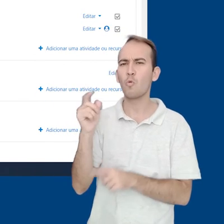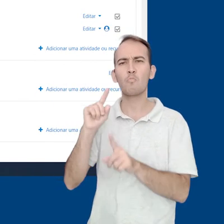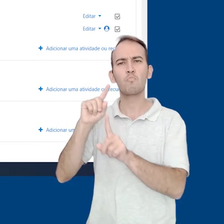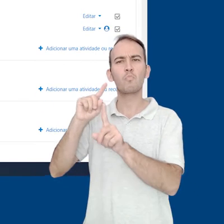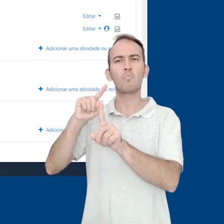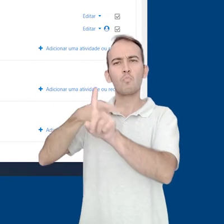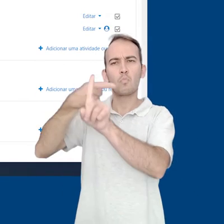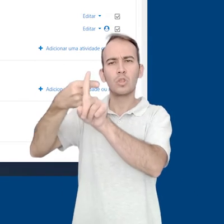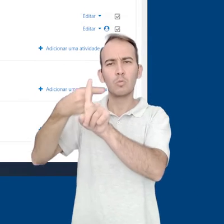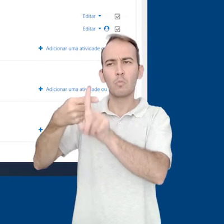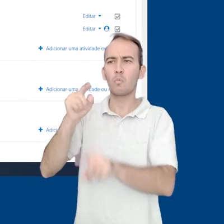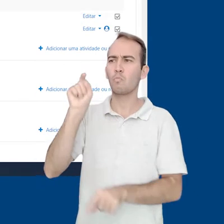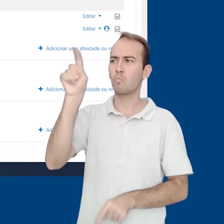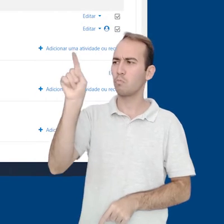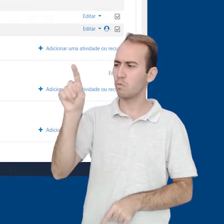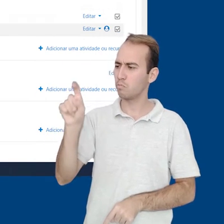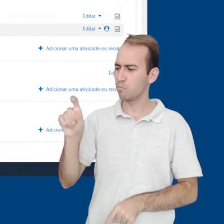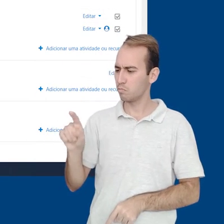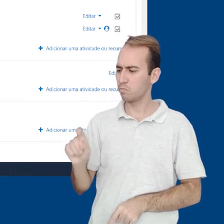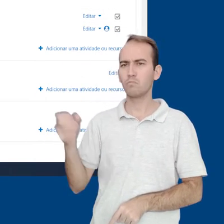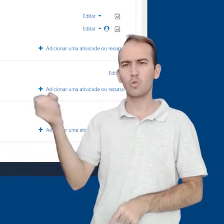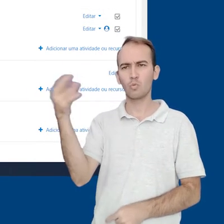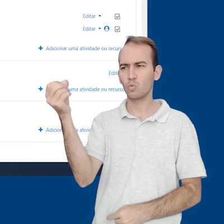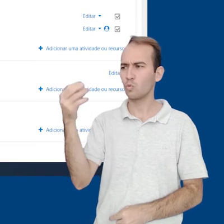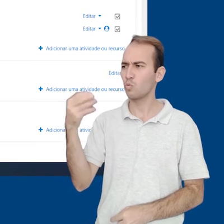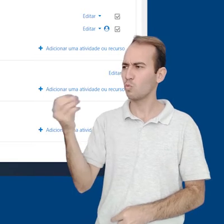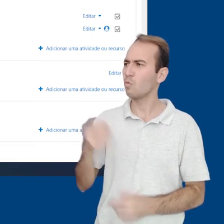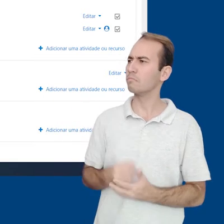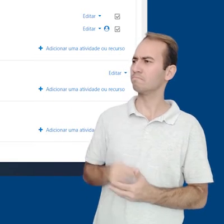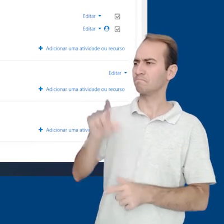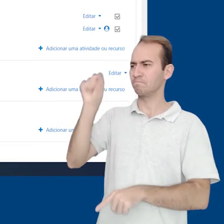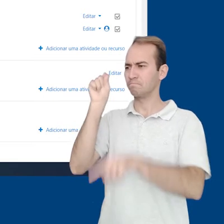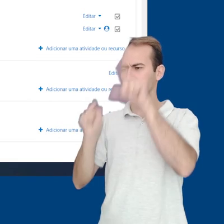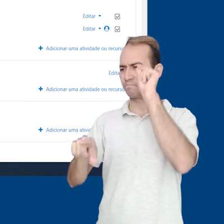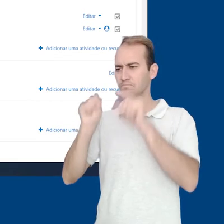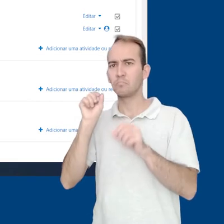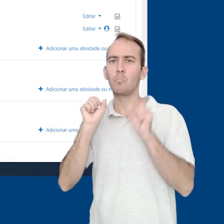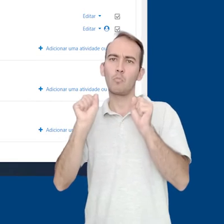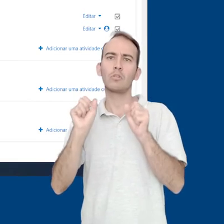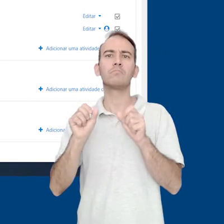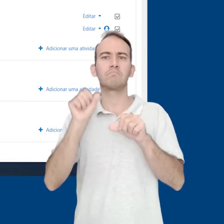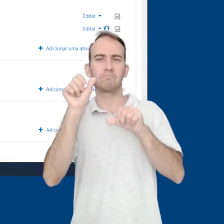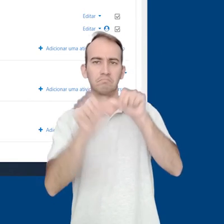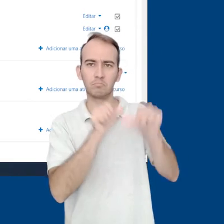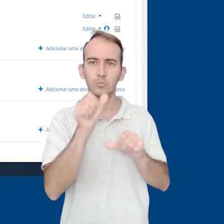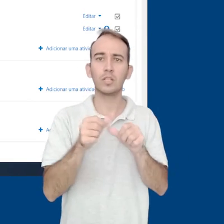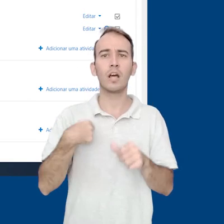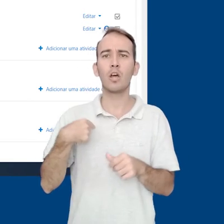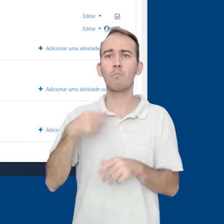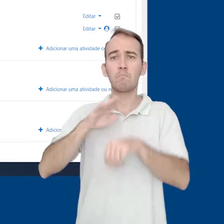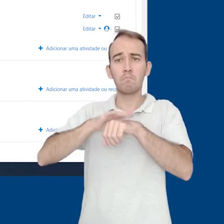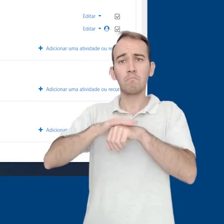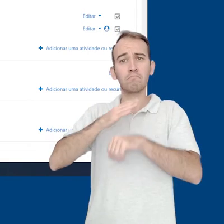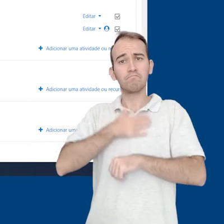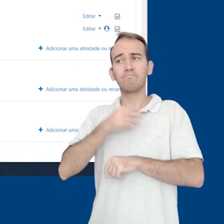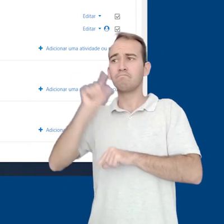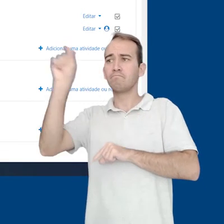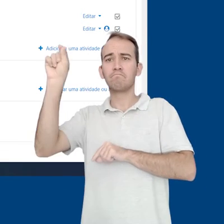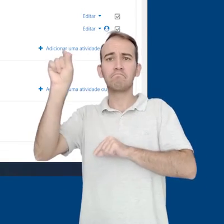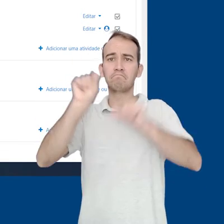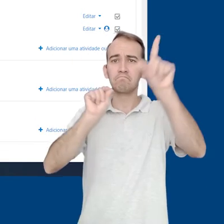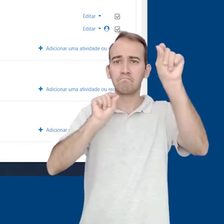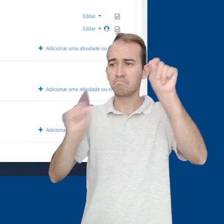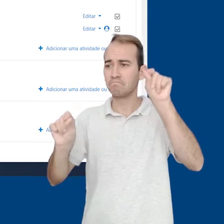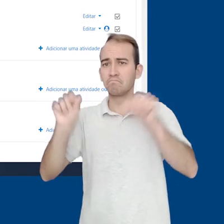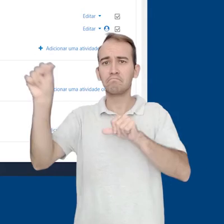botões novos que podem ser usados para moldar essa sala segundo o nosso desejo.